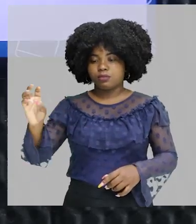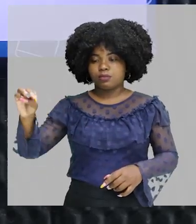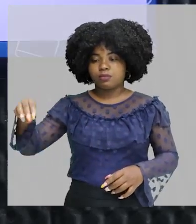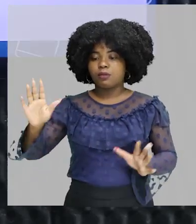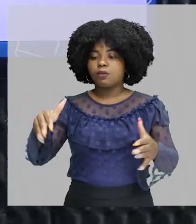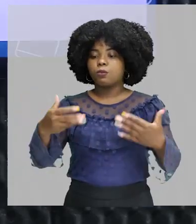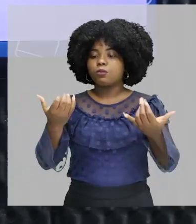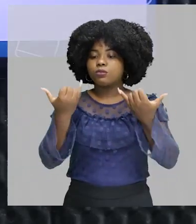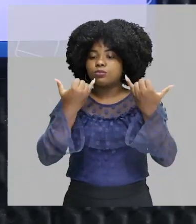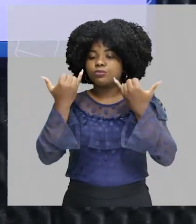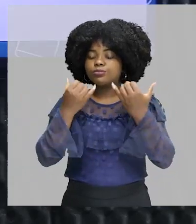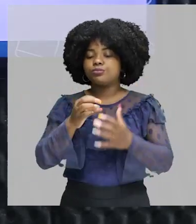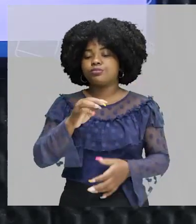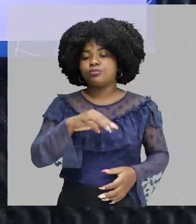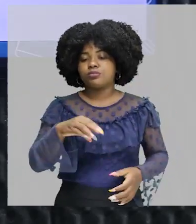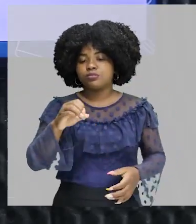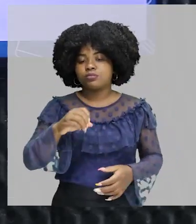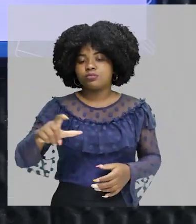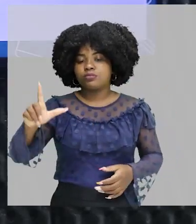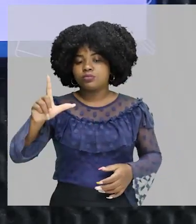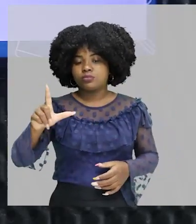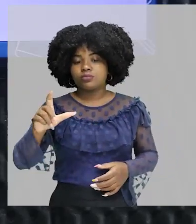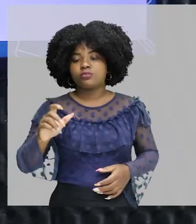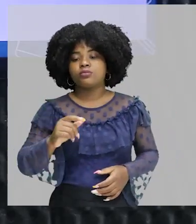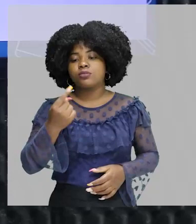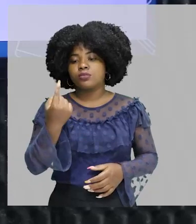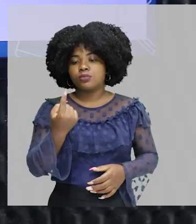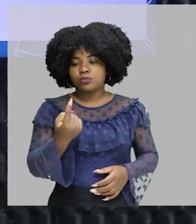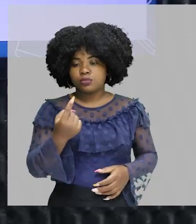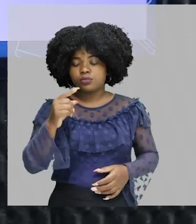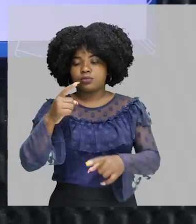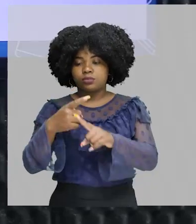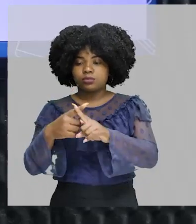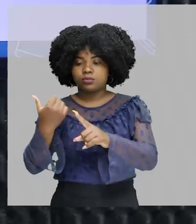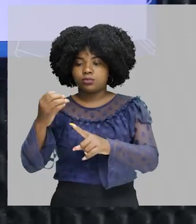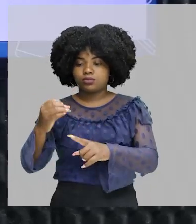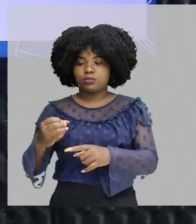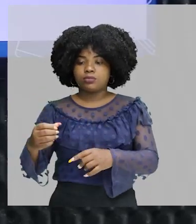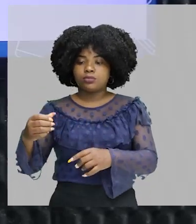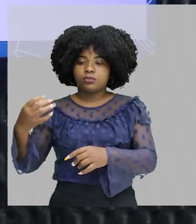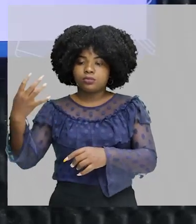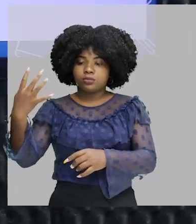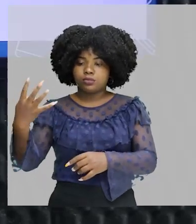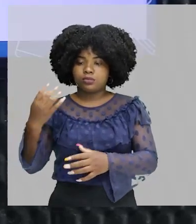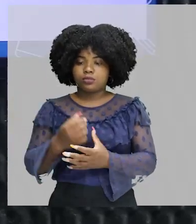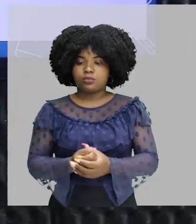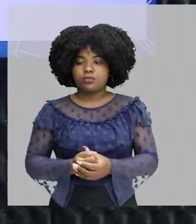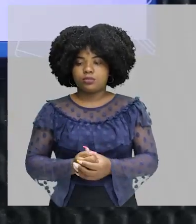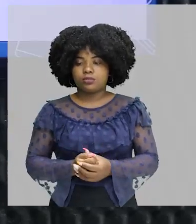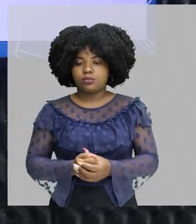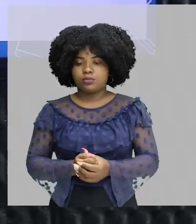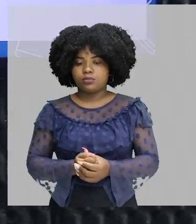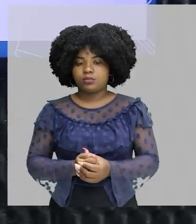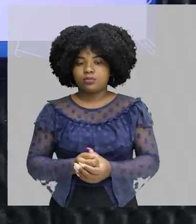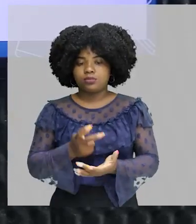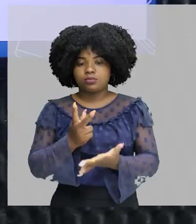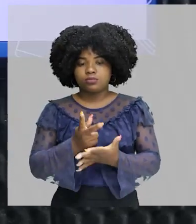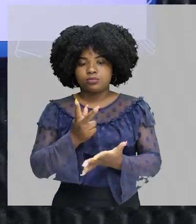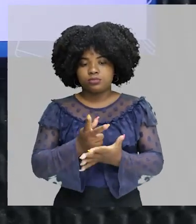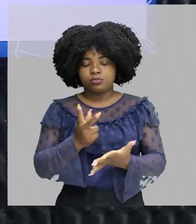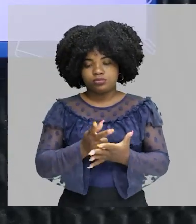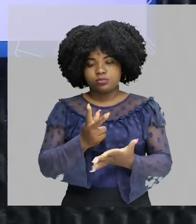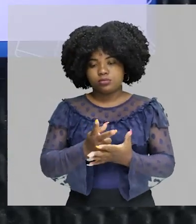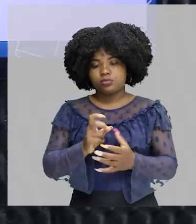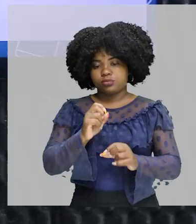turminha? Massa molar da prata, 1 vezes 10 elevado ao quadrado, gramas por mol. E a constante de